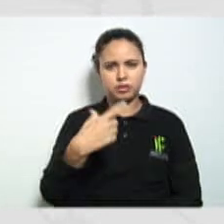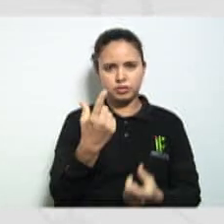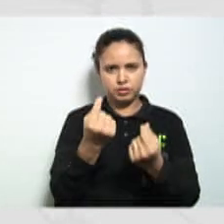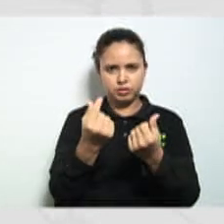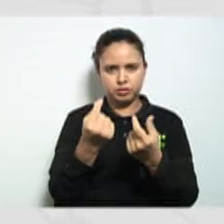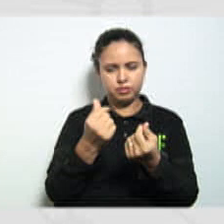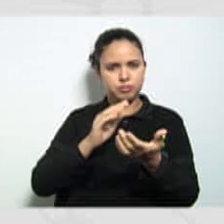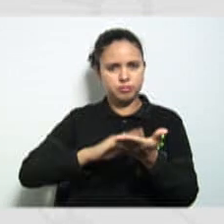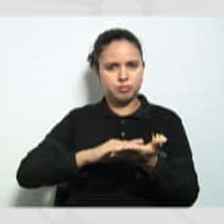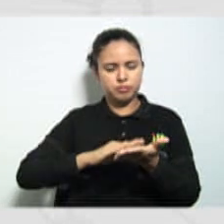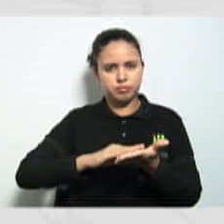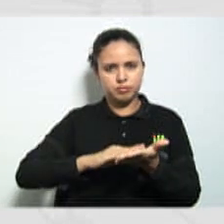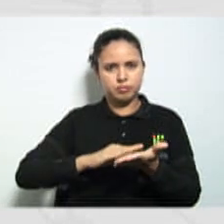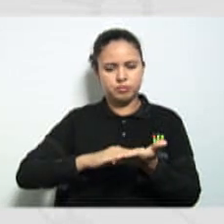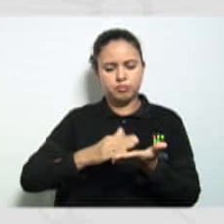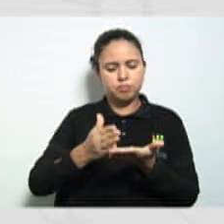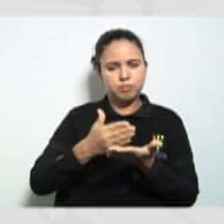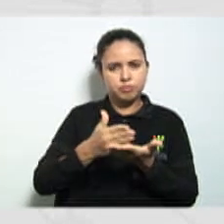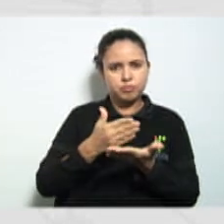tá?